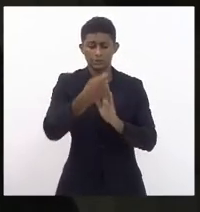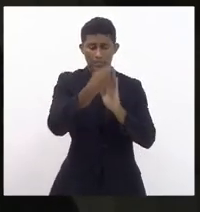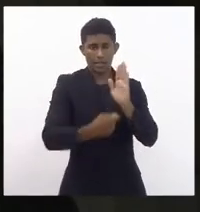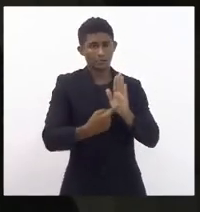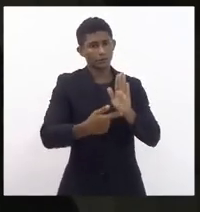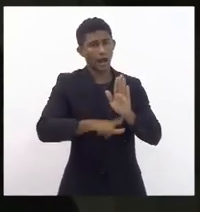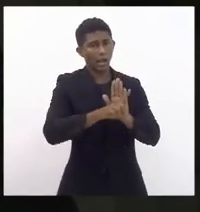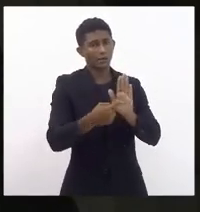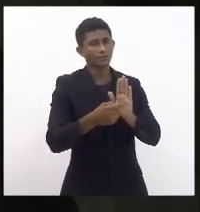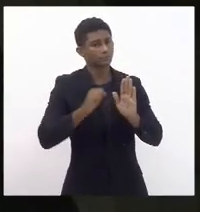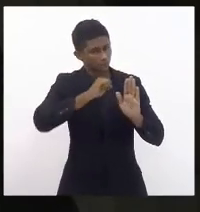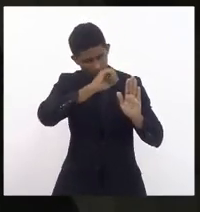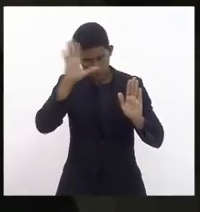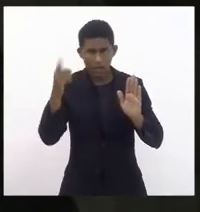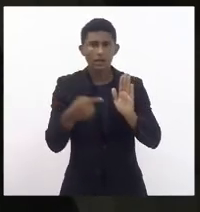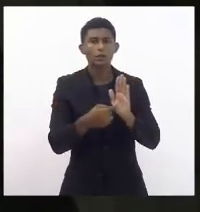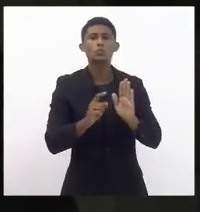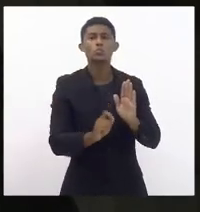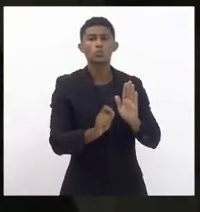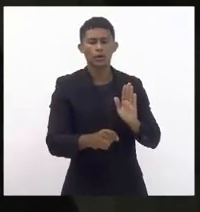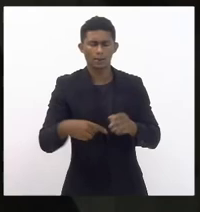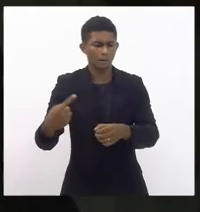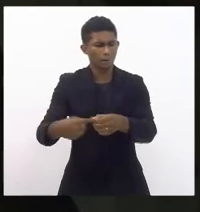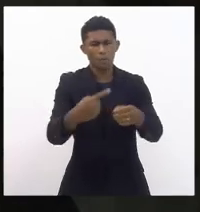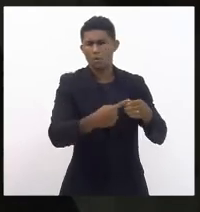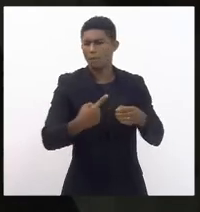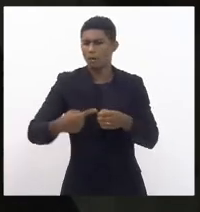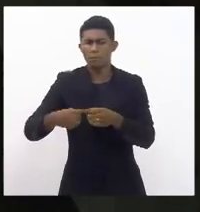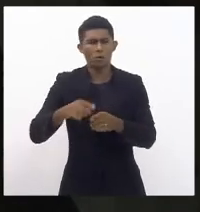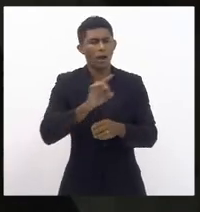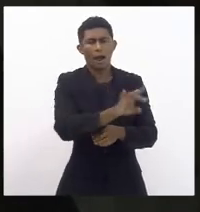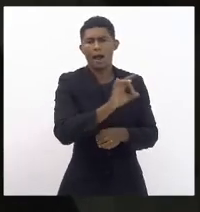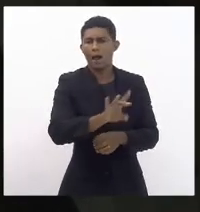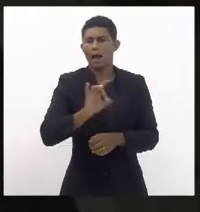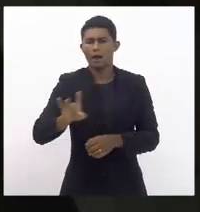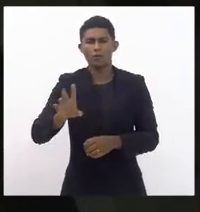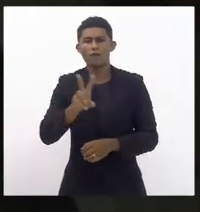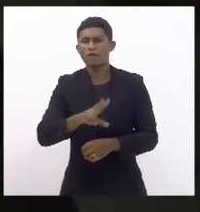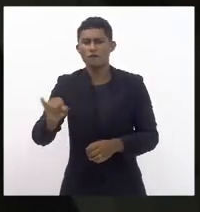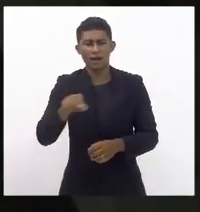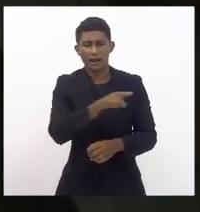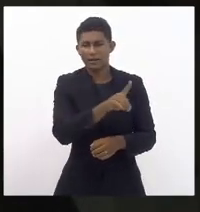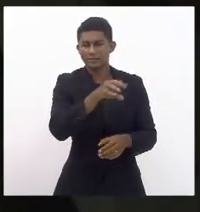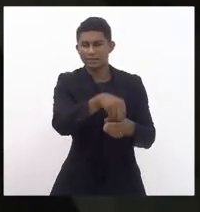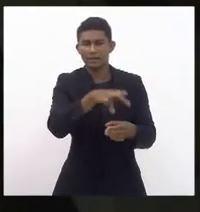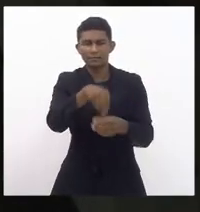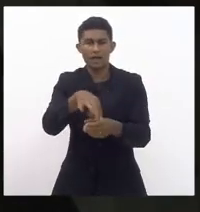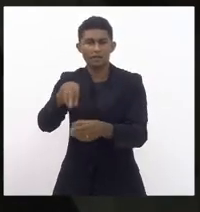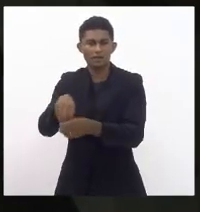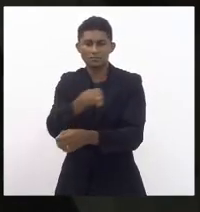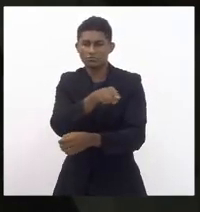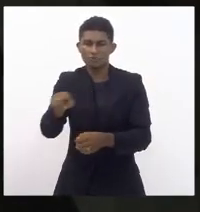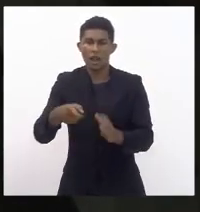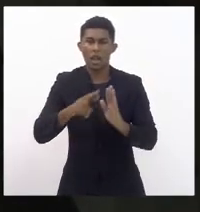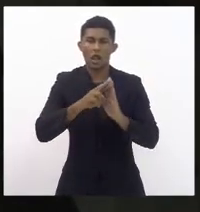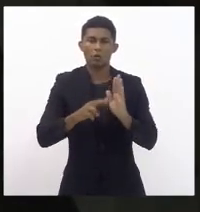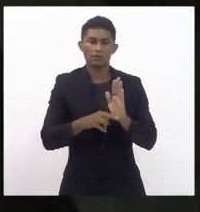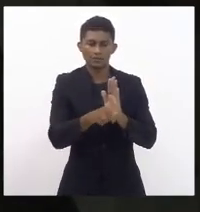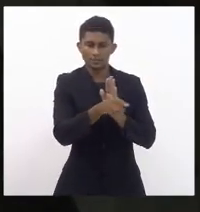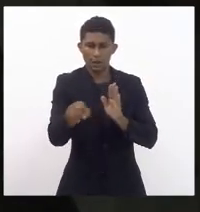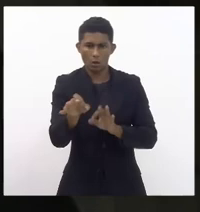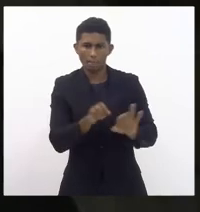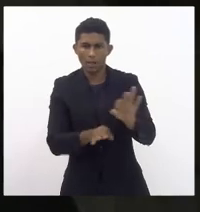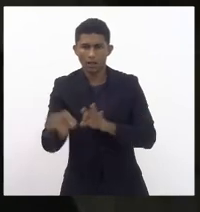patente em cada município esse processo será feito de acordo com a legislação que regulamenta o plano de cargos